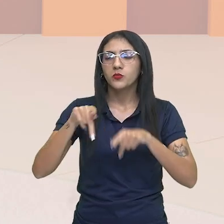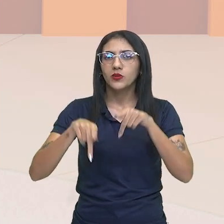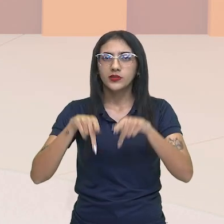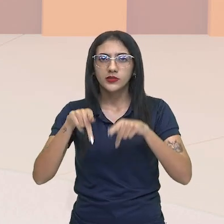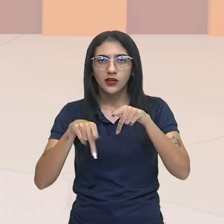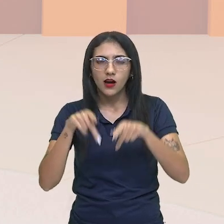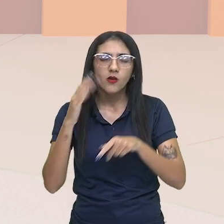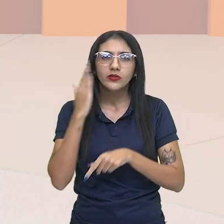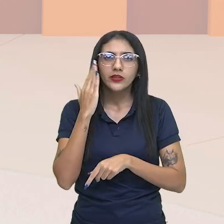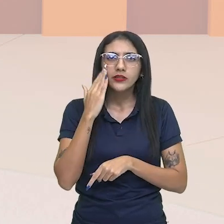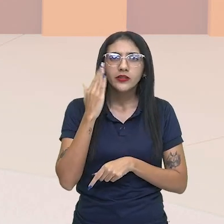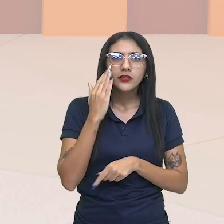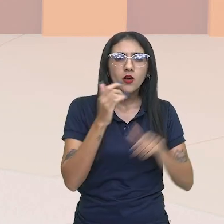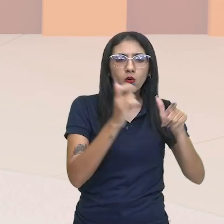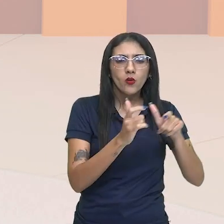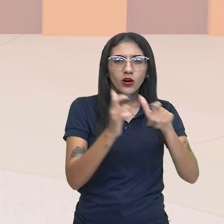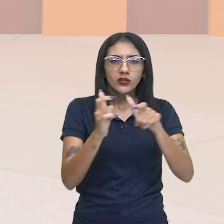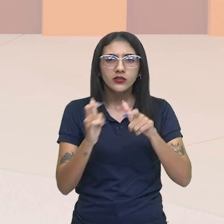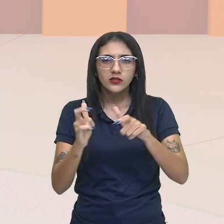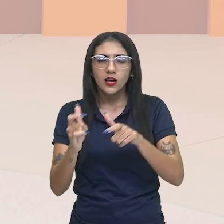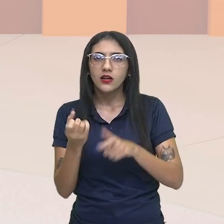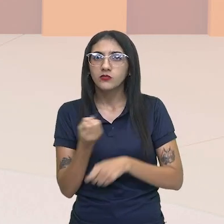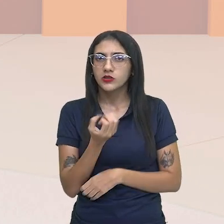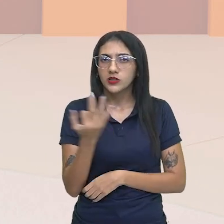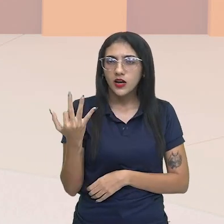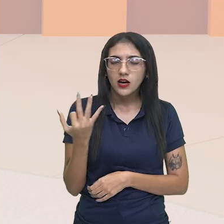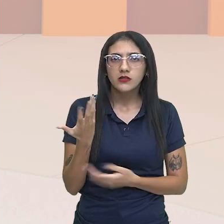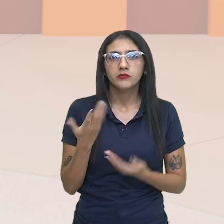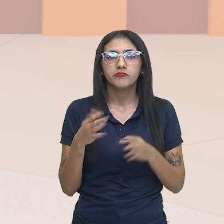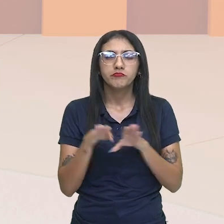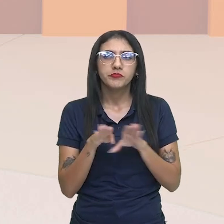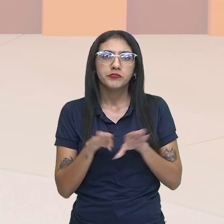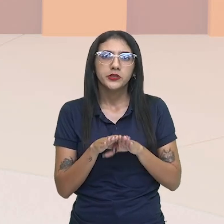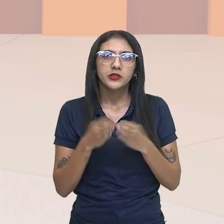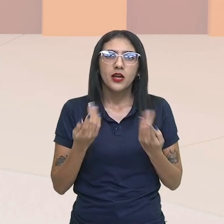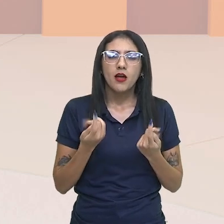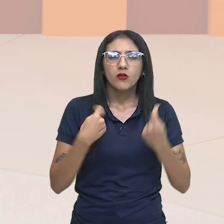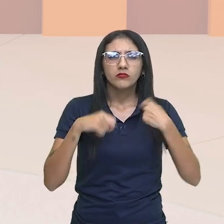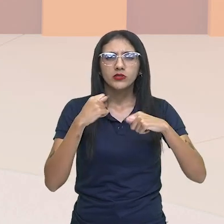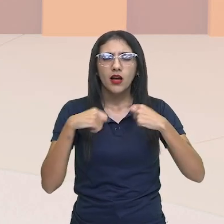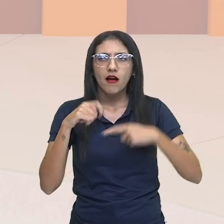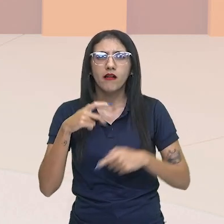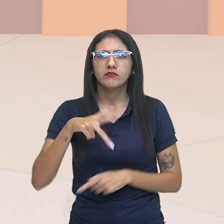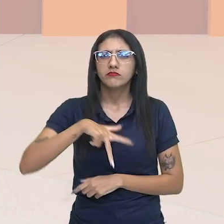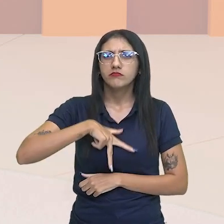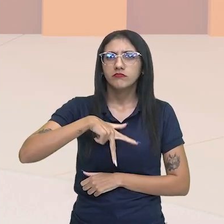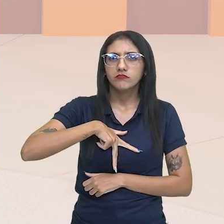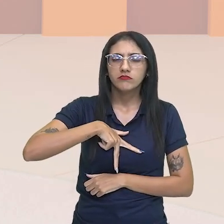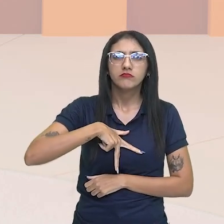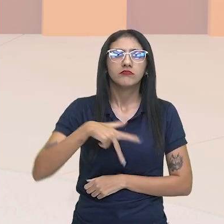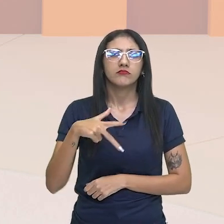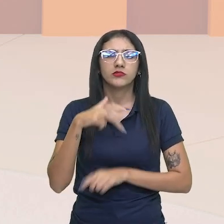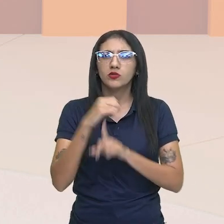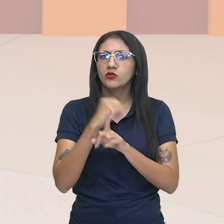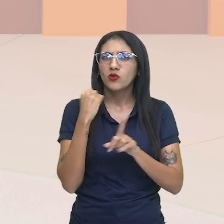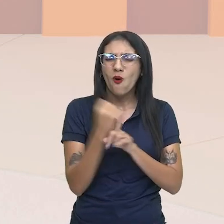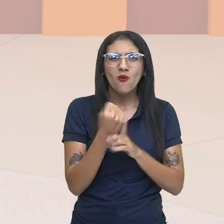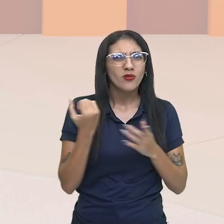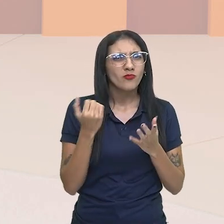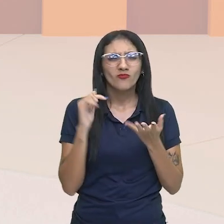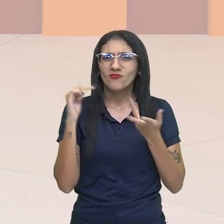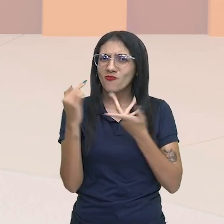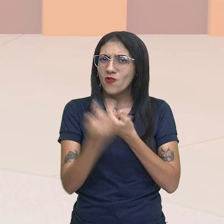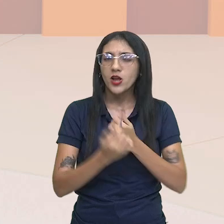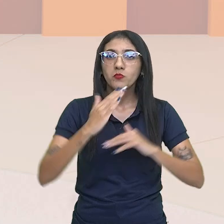da demografia, pessoas que trabalham com economia, né? Antropólogos, sociólogos. Todas